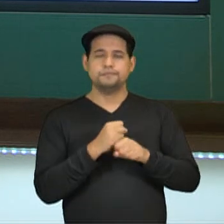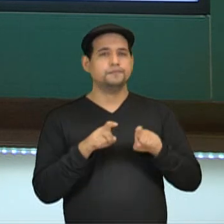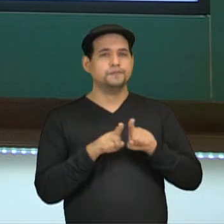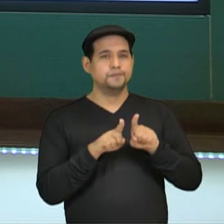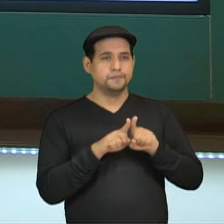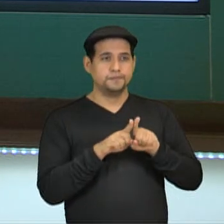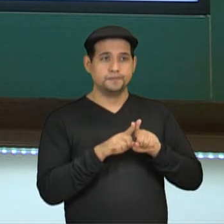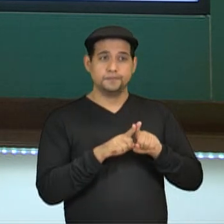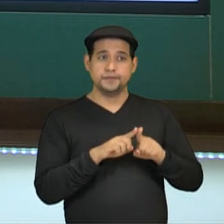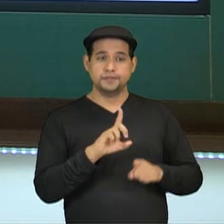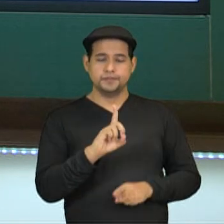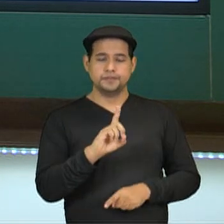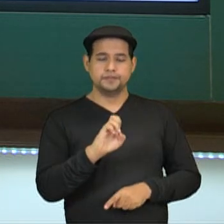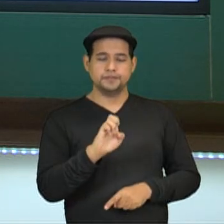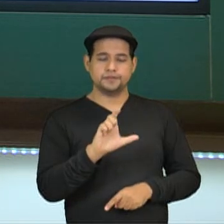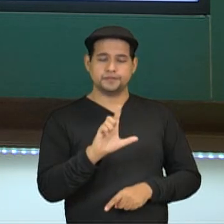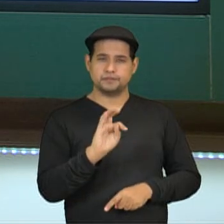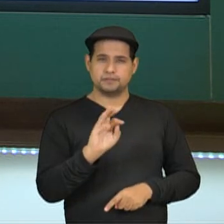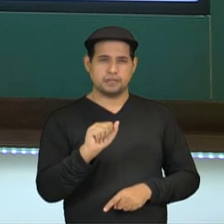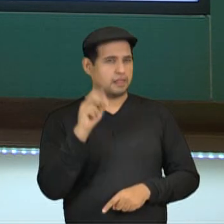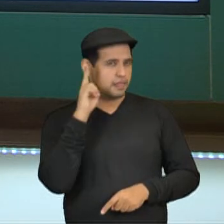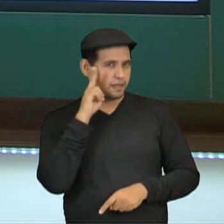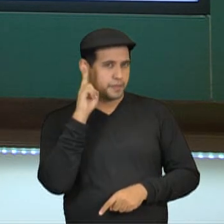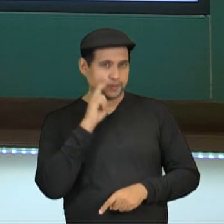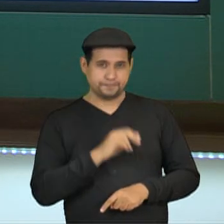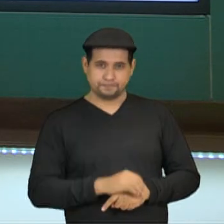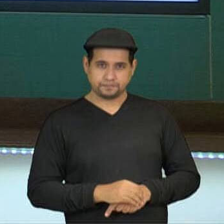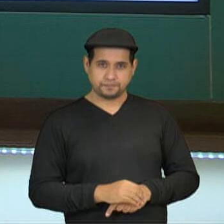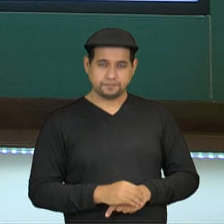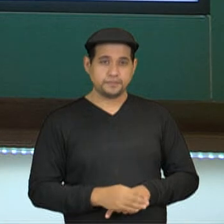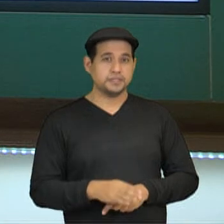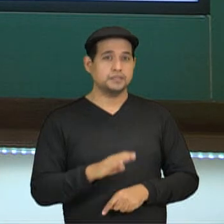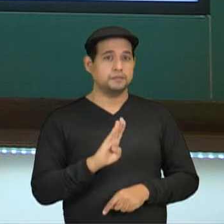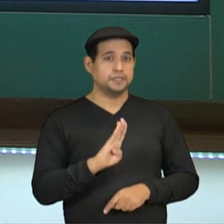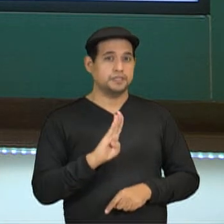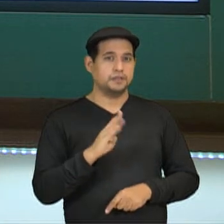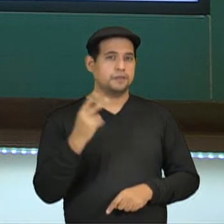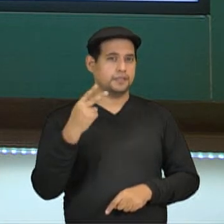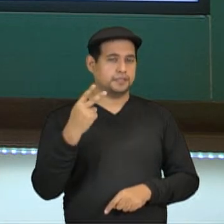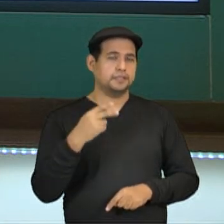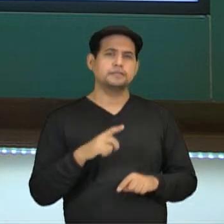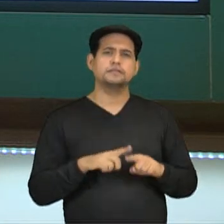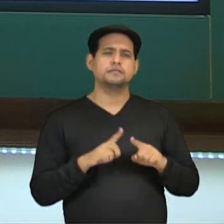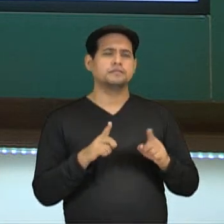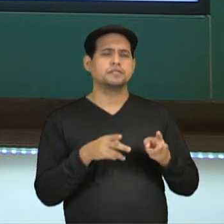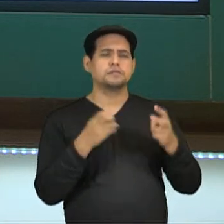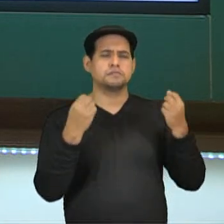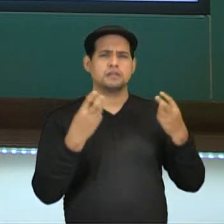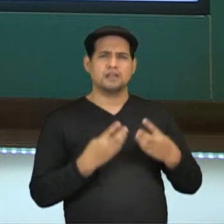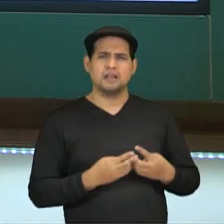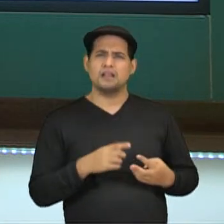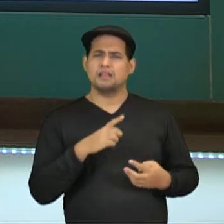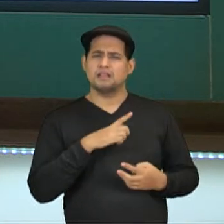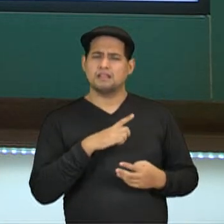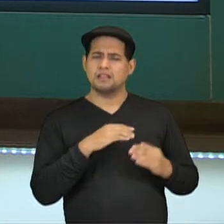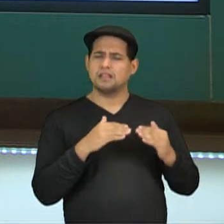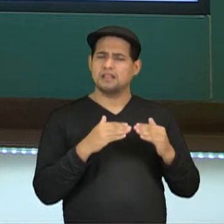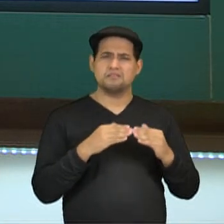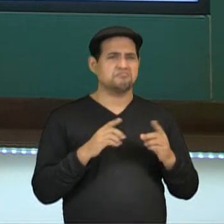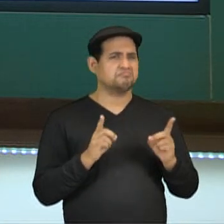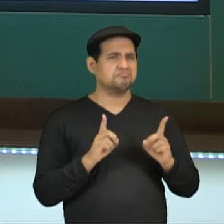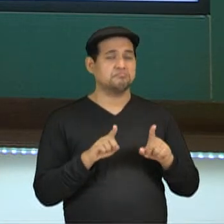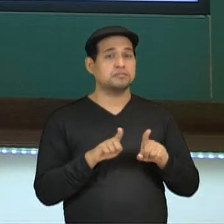discriminante, o delta, lembra? Delta igual a b ao quadrado menos 4 vezes a vezes c. E você vai me dizer se a equação tem ou não